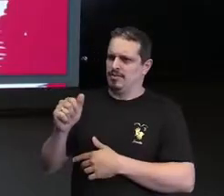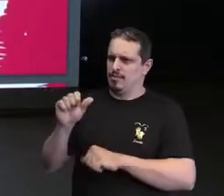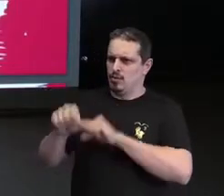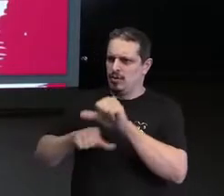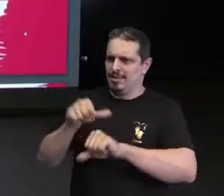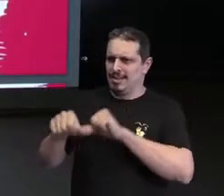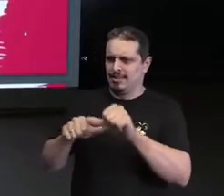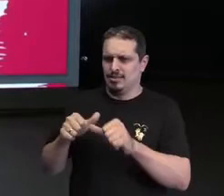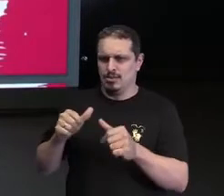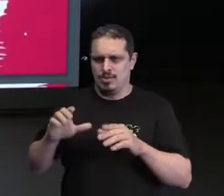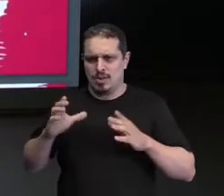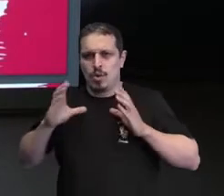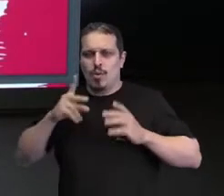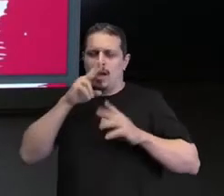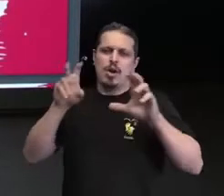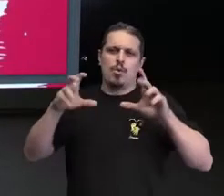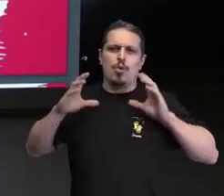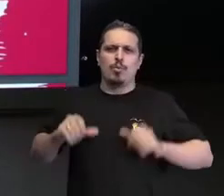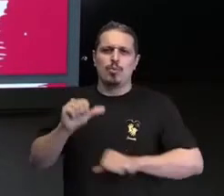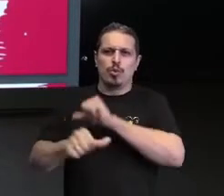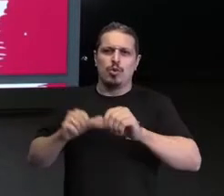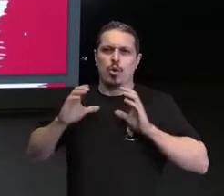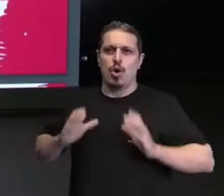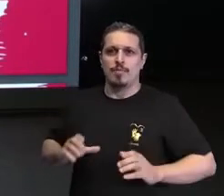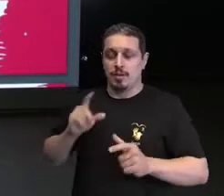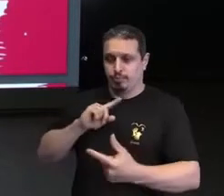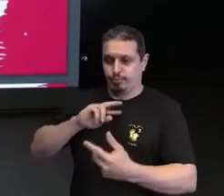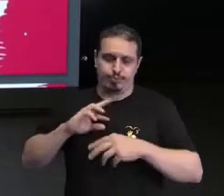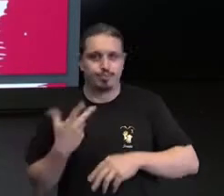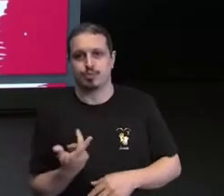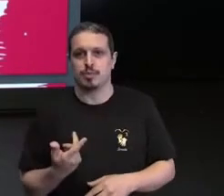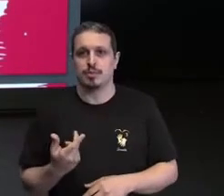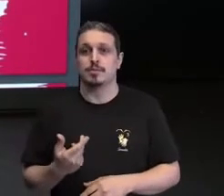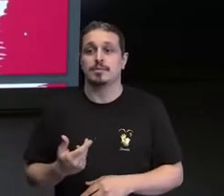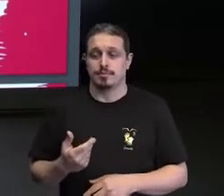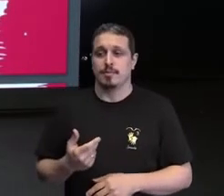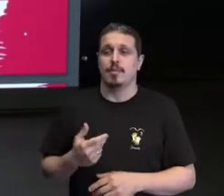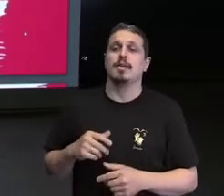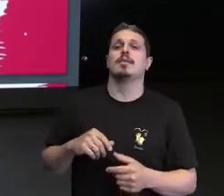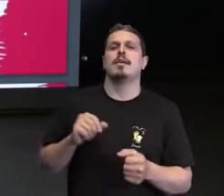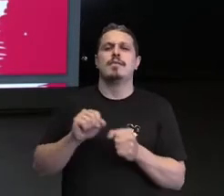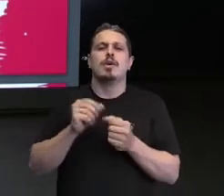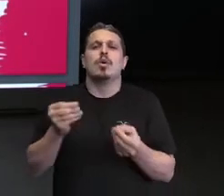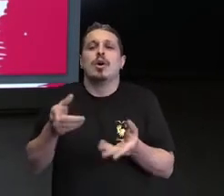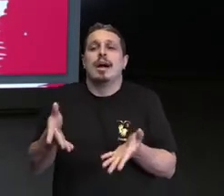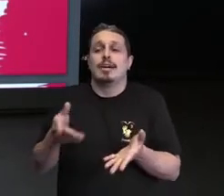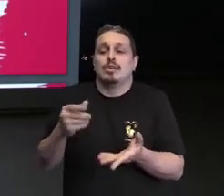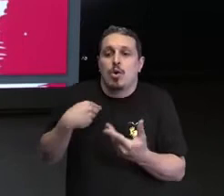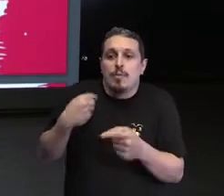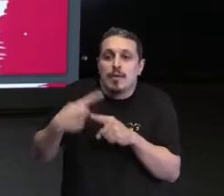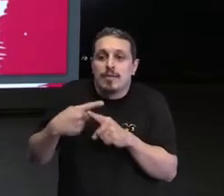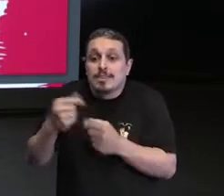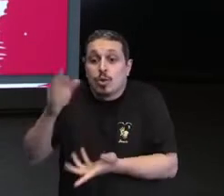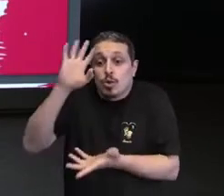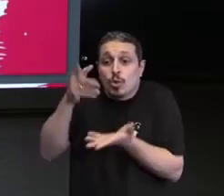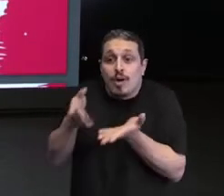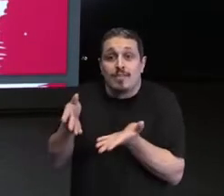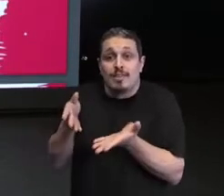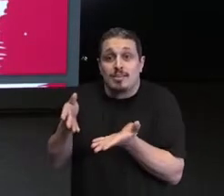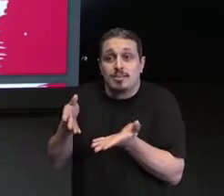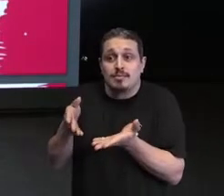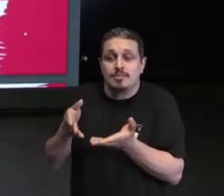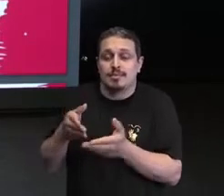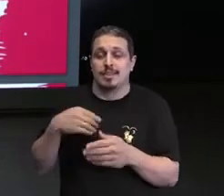que eu fui submetida a vários tratamentos que não era o que o que aconteceu comigo não davam conta das minhas crises de